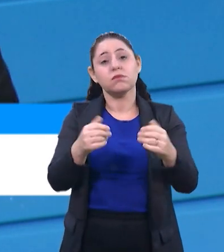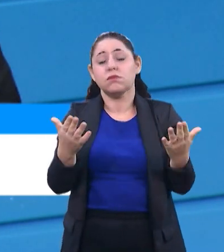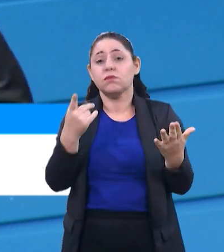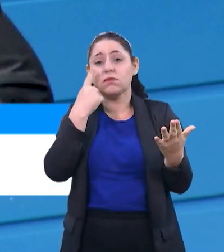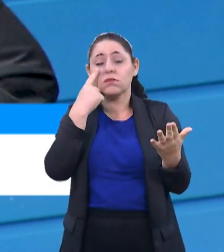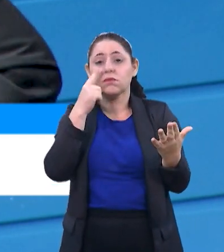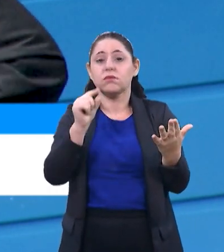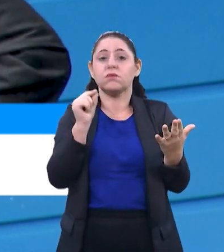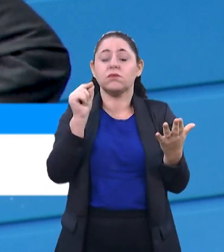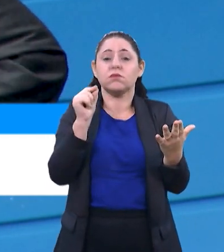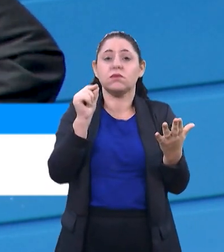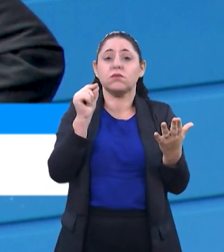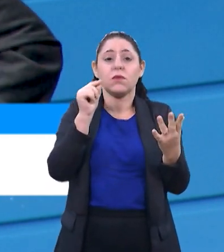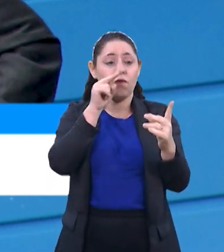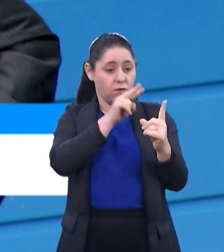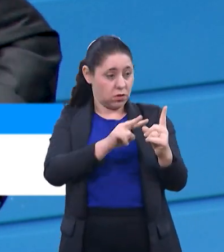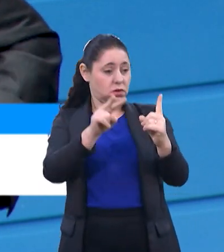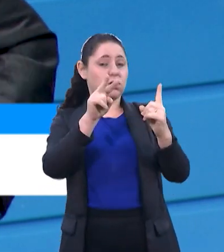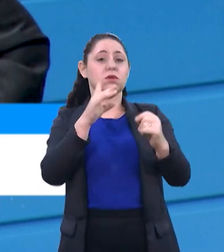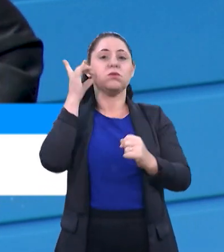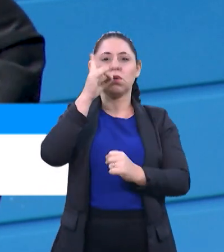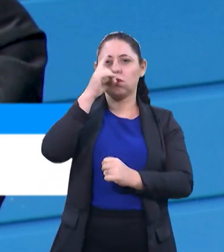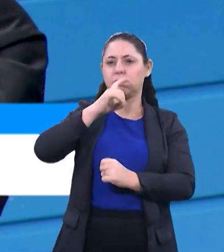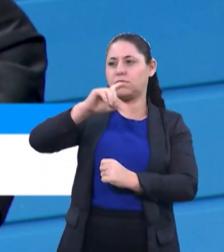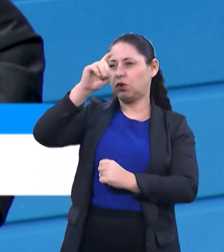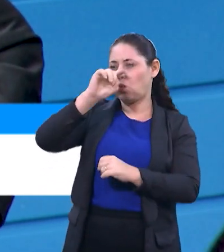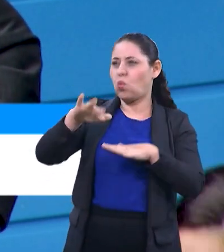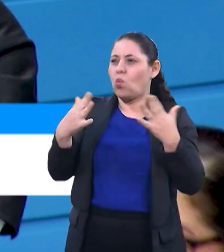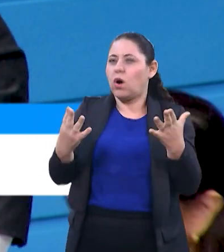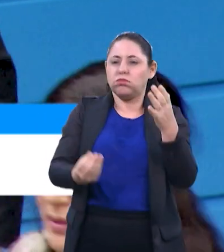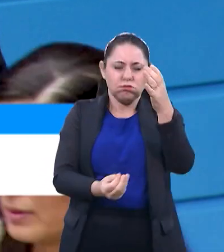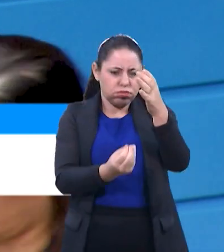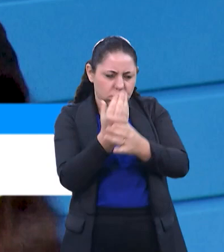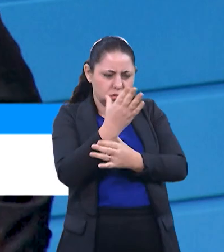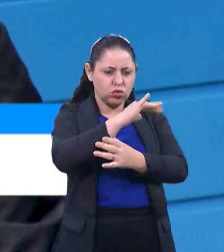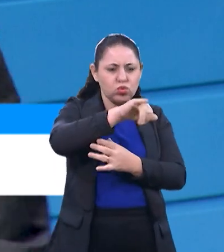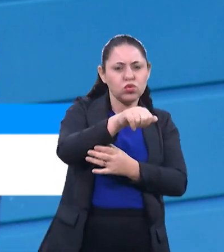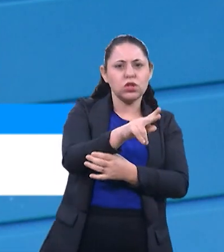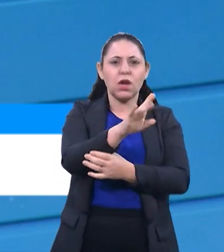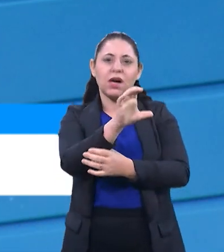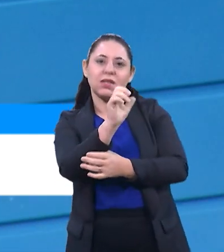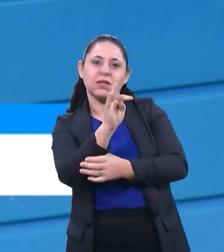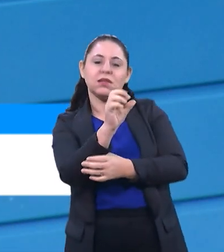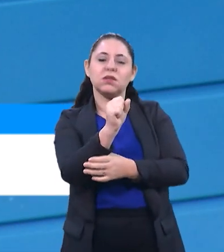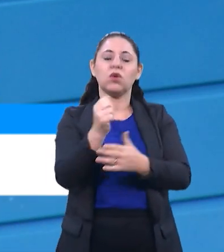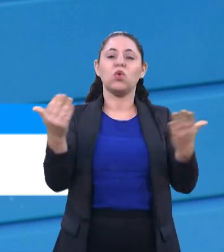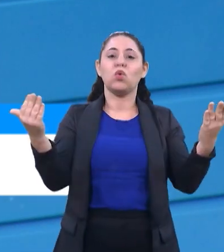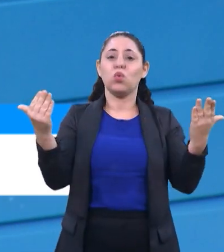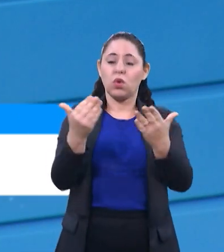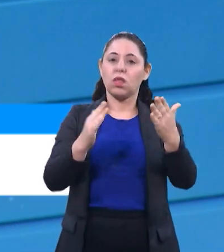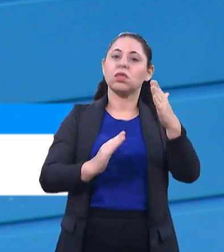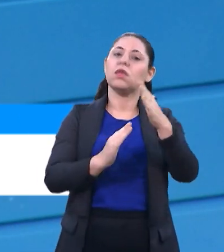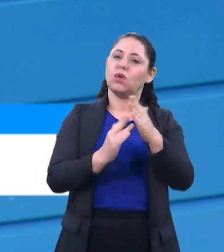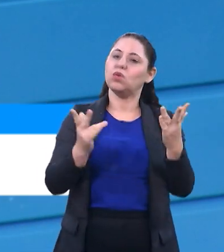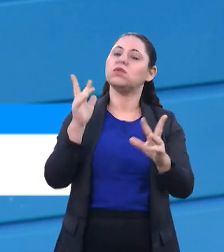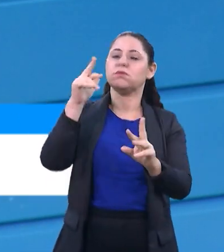está fazendo, mas você vê que a visão do deputado Zeca, na época que construiu o Jacques da Luz, era uma visão grande que até hoje